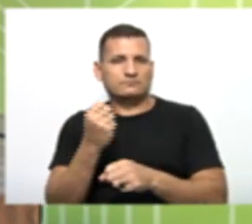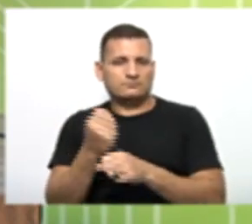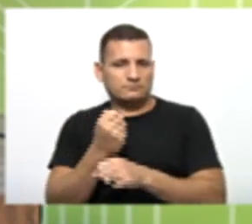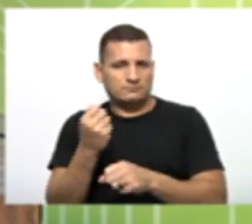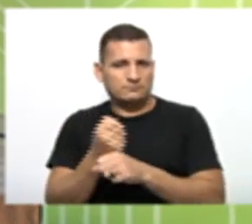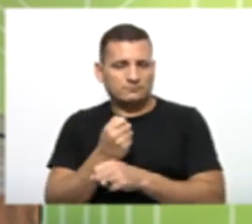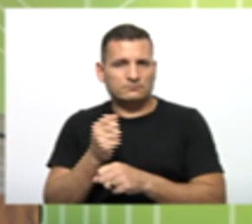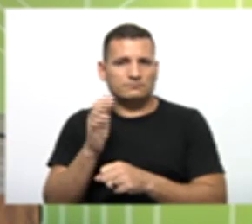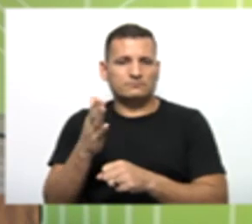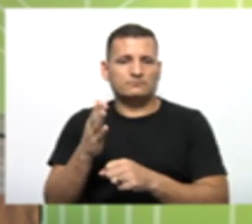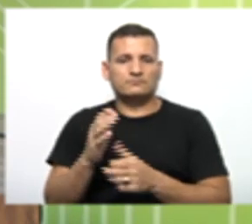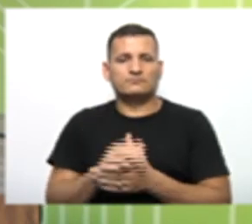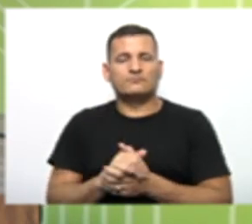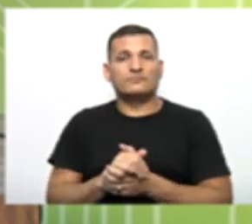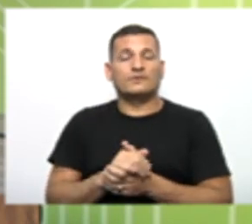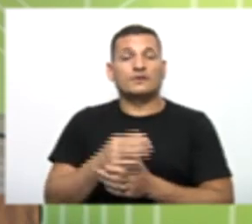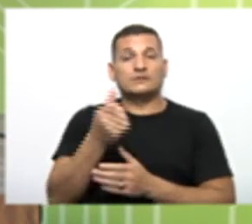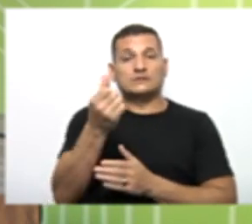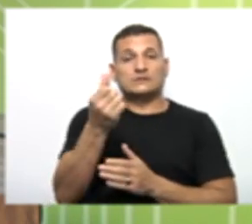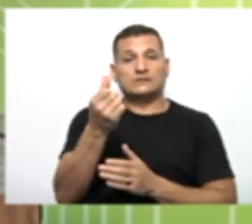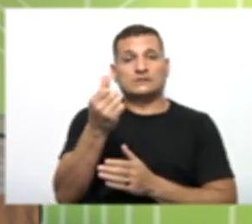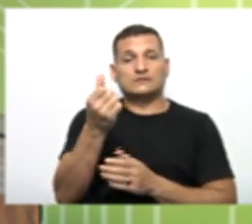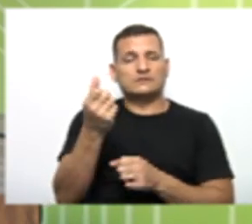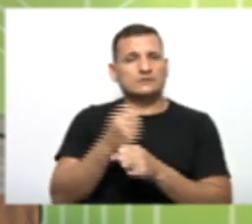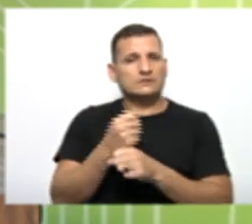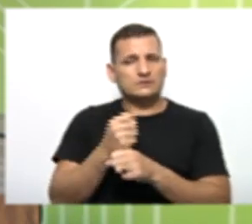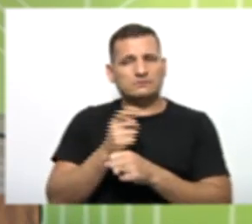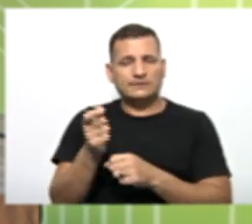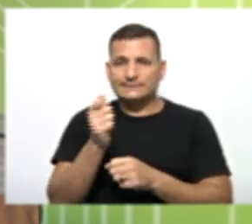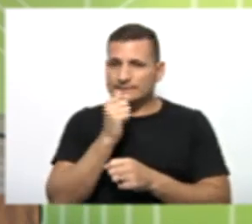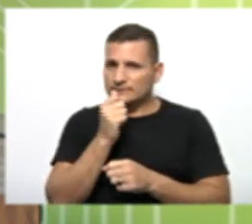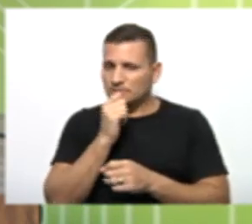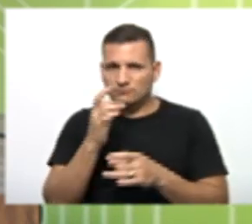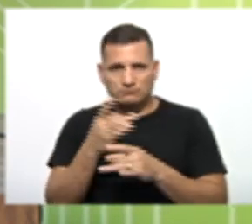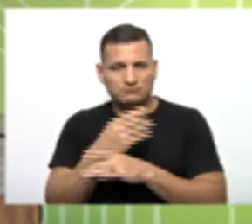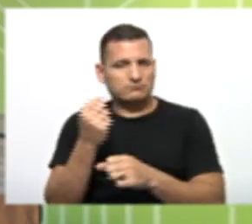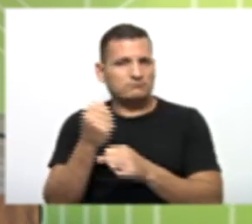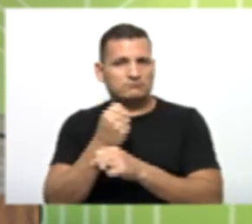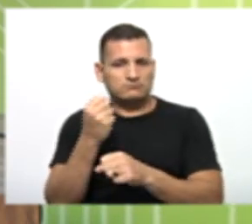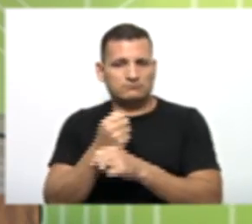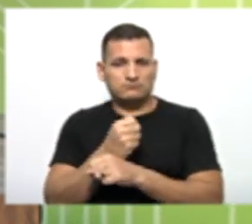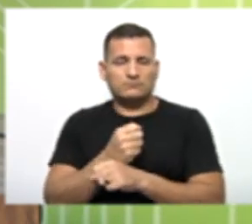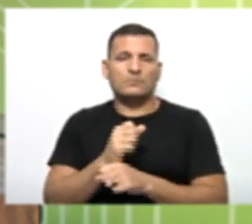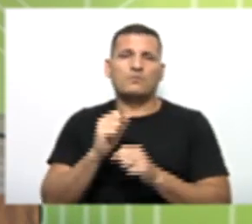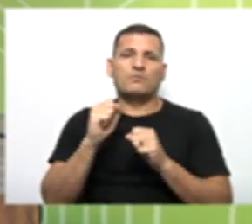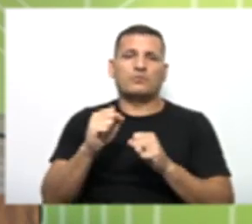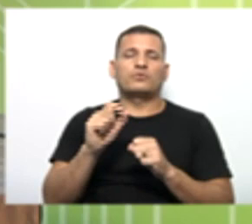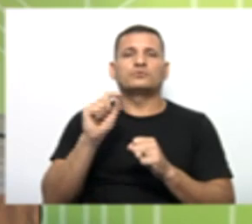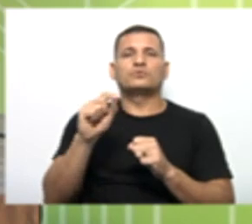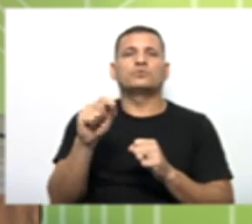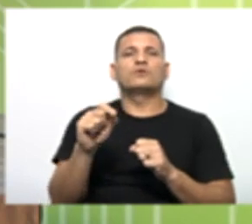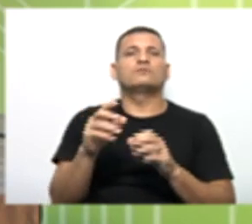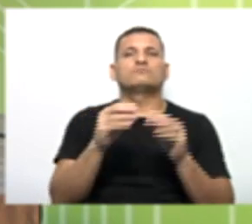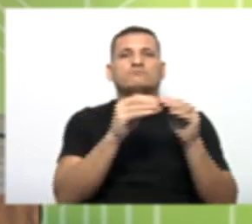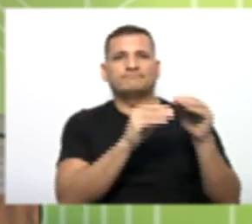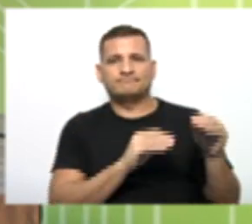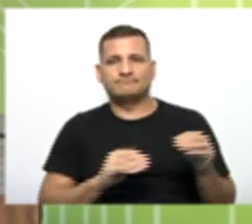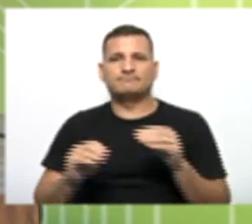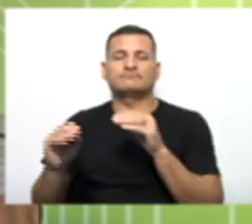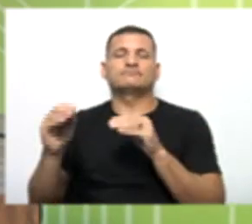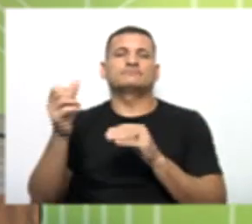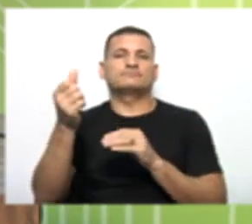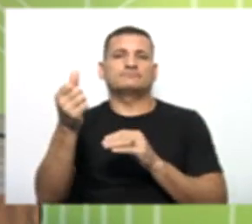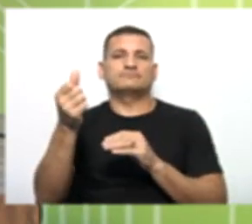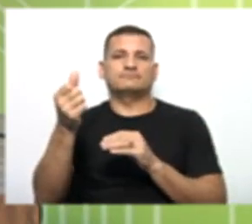e chegou 6 anos, e ainda não terminou a construção, pode ser concedida uma prorrogação dessa licença.